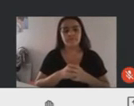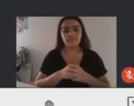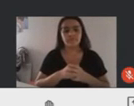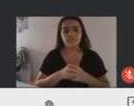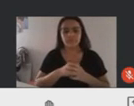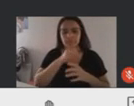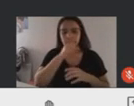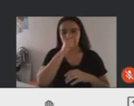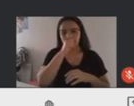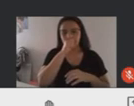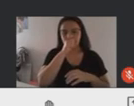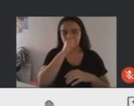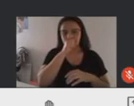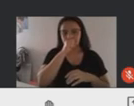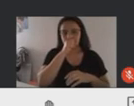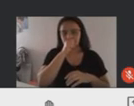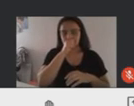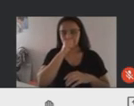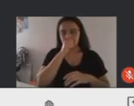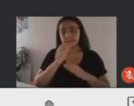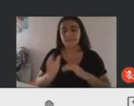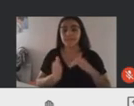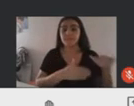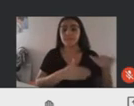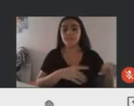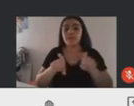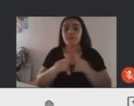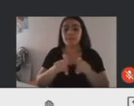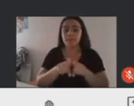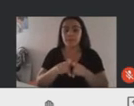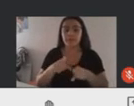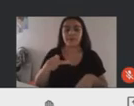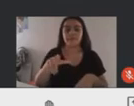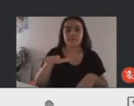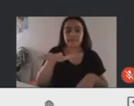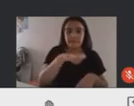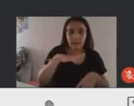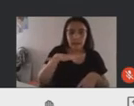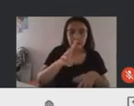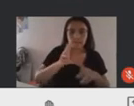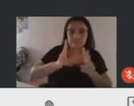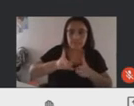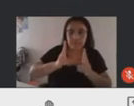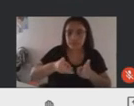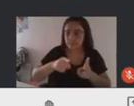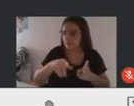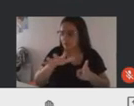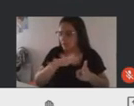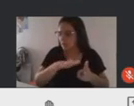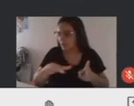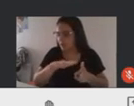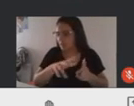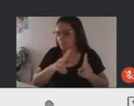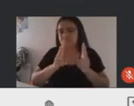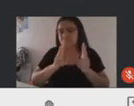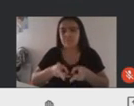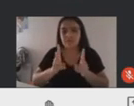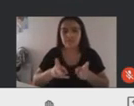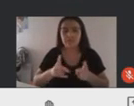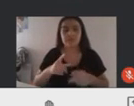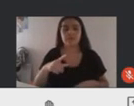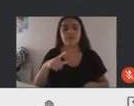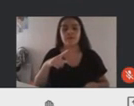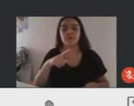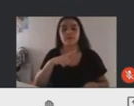Nessa área também nós temos um outro trabalho que nós estamos em vias de publicação também na